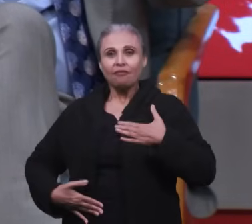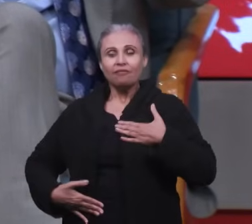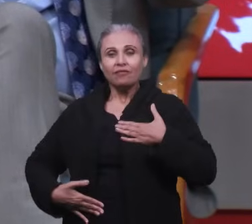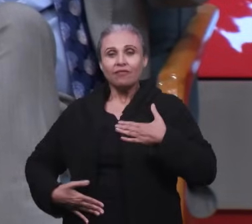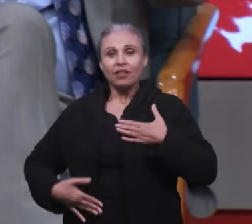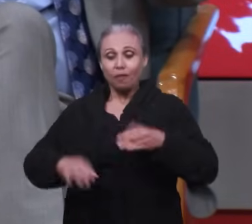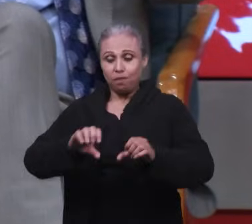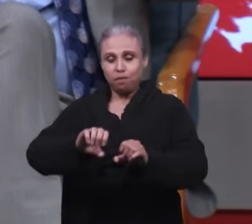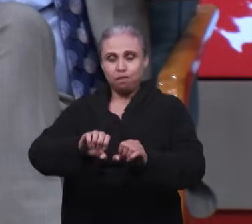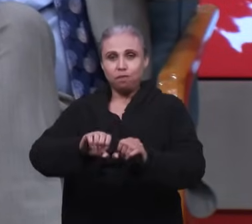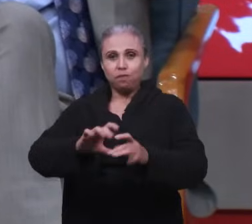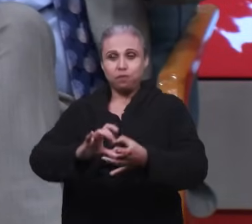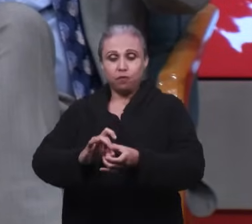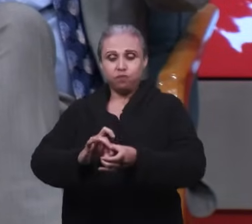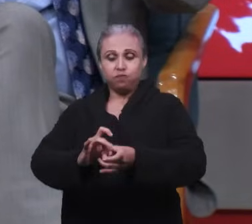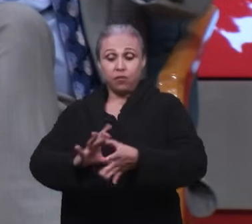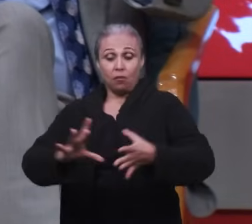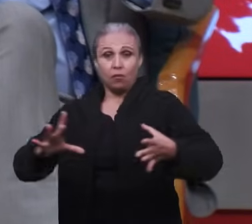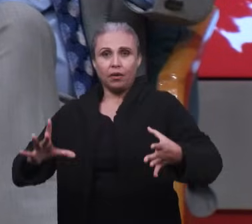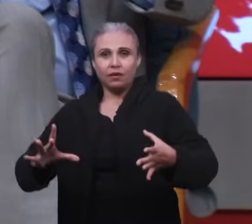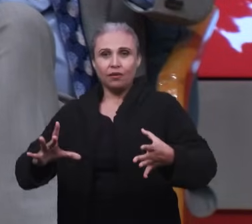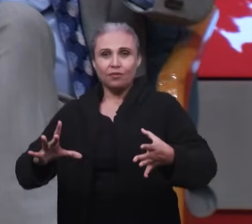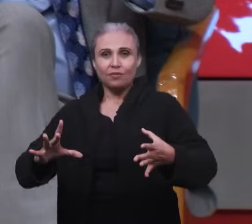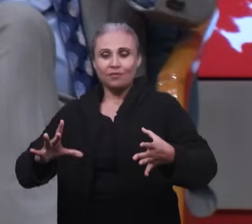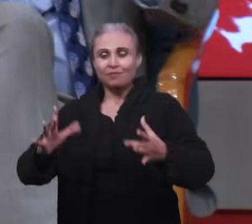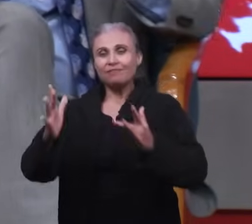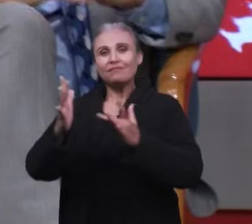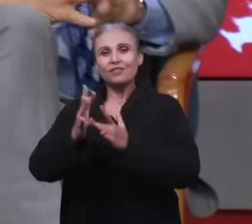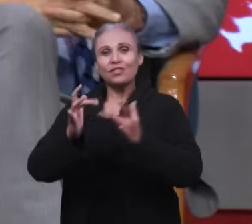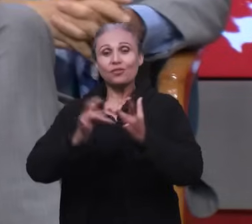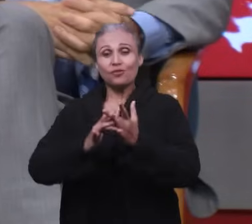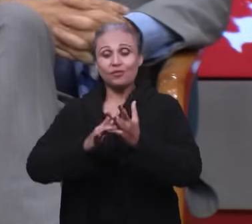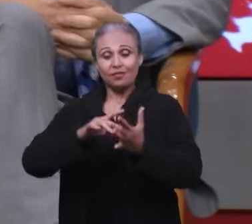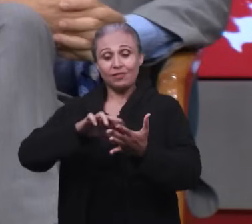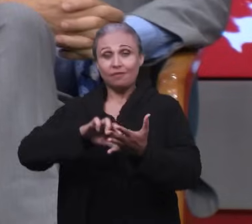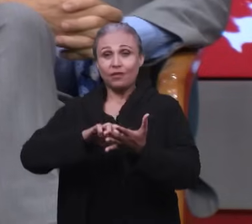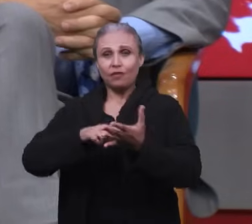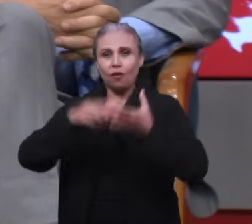corpo, e nesse rompimento com o corpo ele rompe com a cabeça.